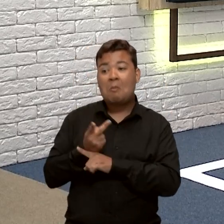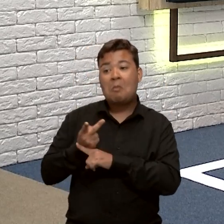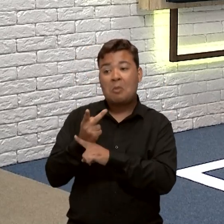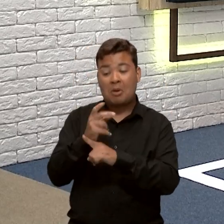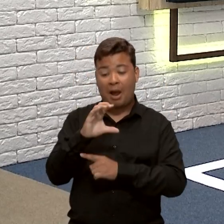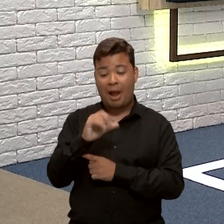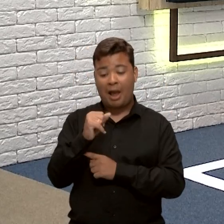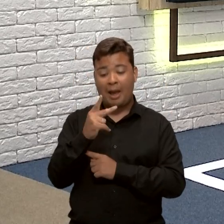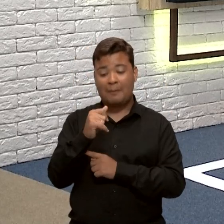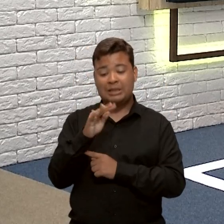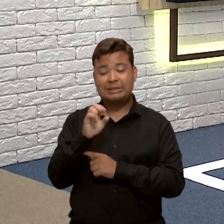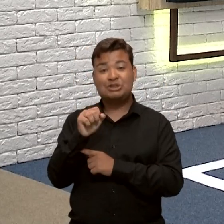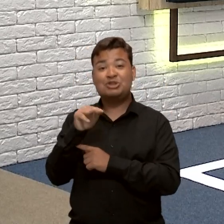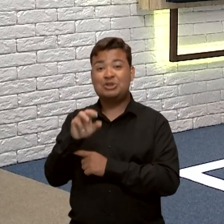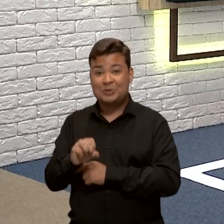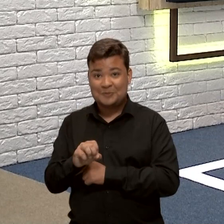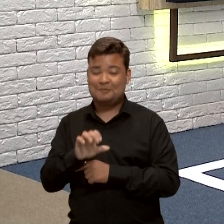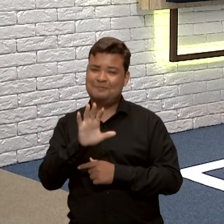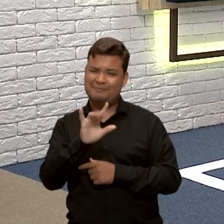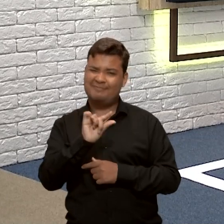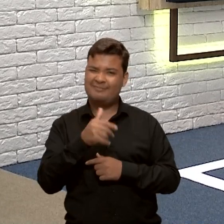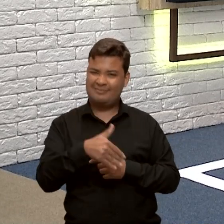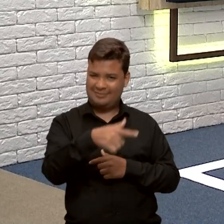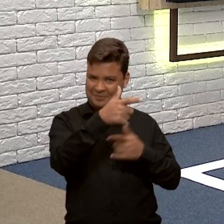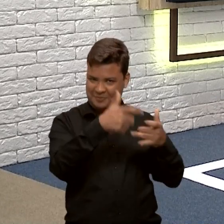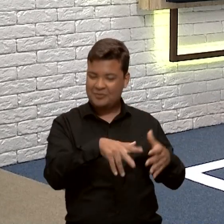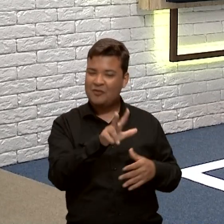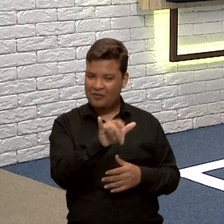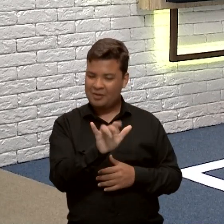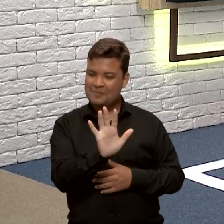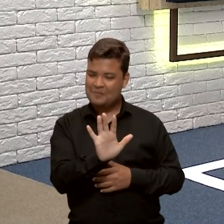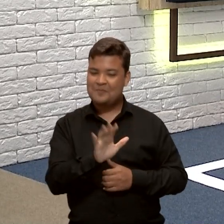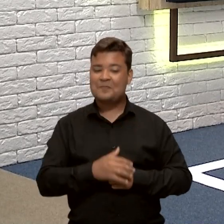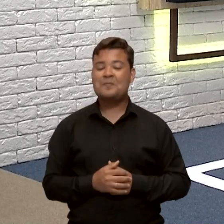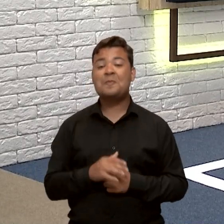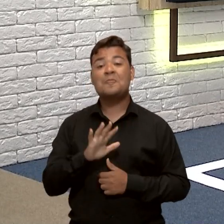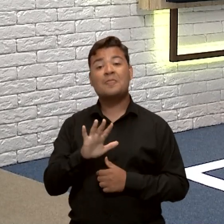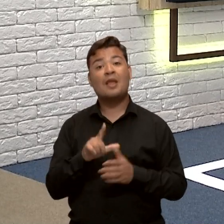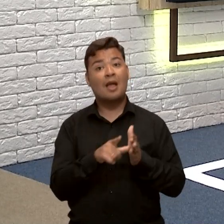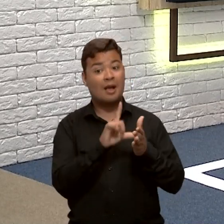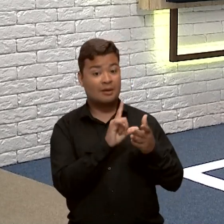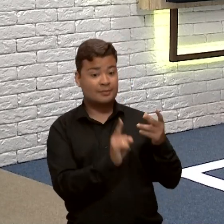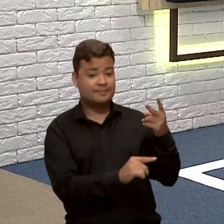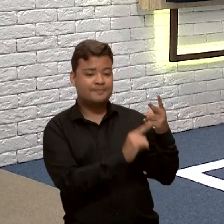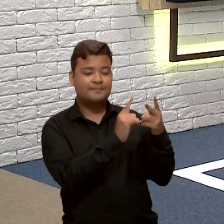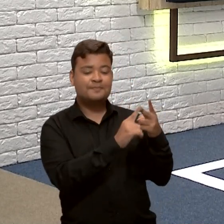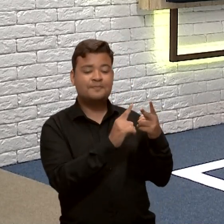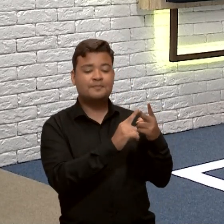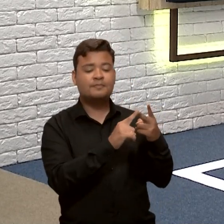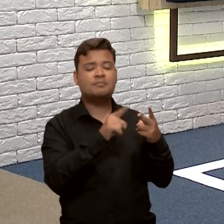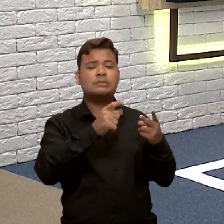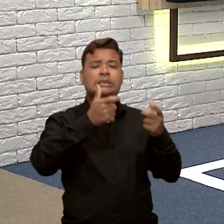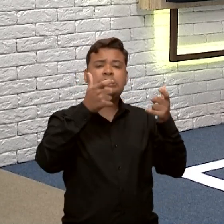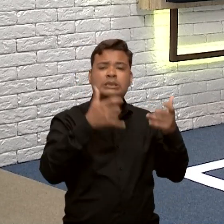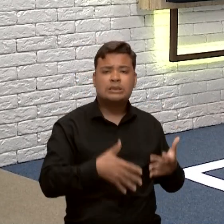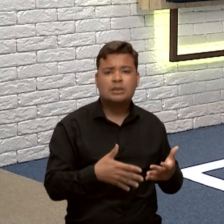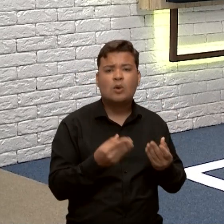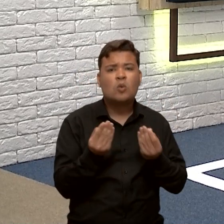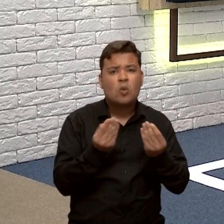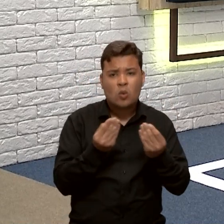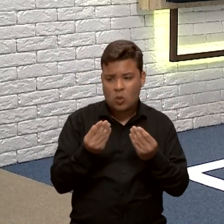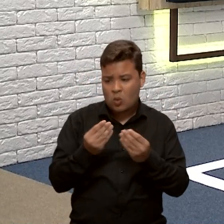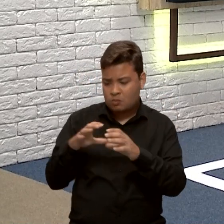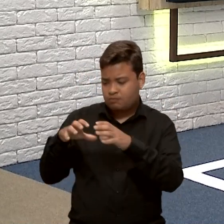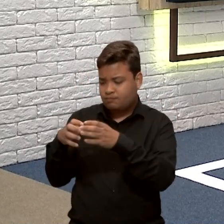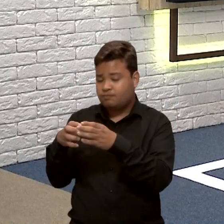vai explicar daqui a pouquinho. Antes disso, professora Miriam, queria que a senhora falasse um pouco mais também sobre a criação e fortalecimento dessas redes de apoio,